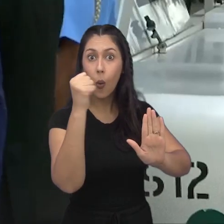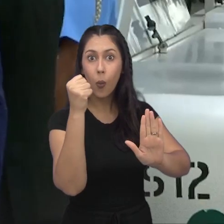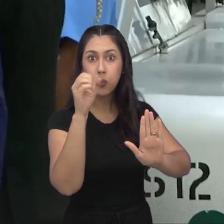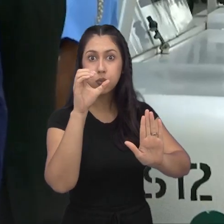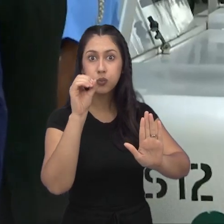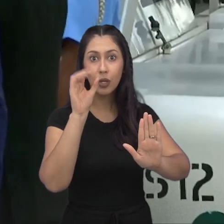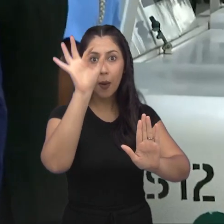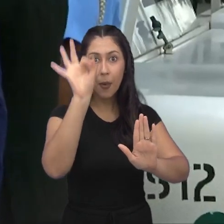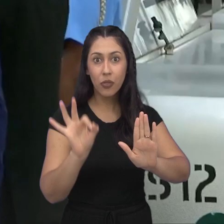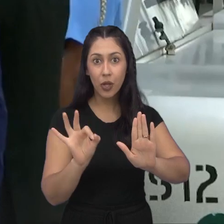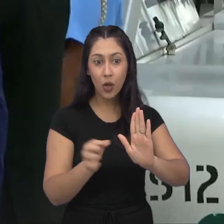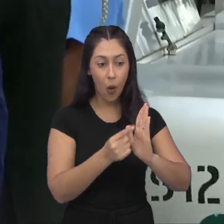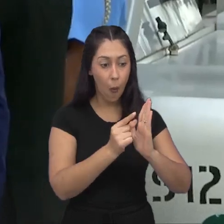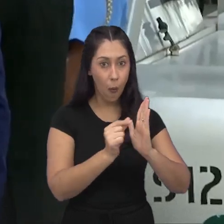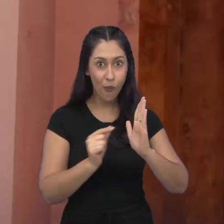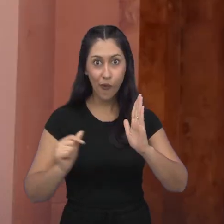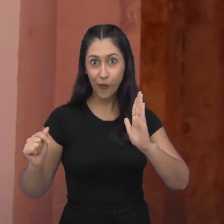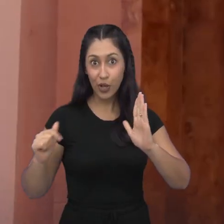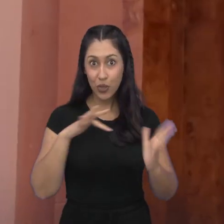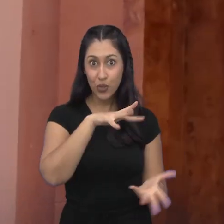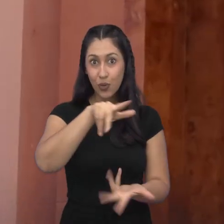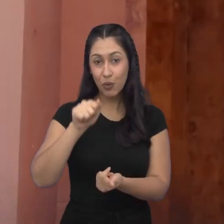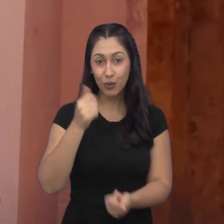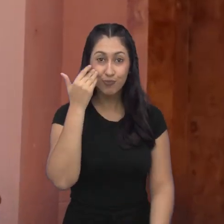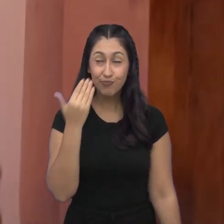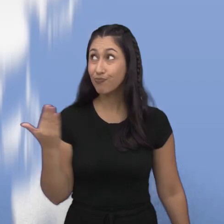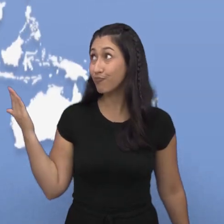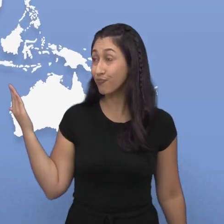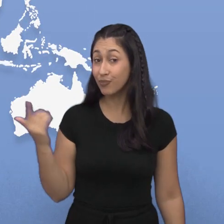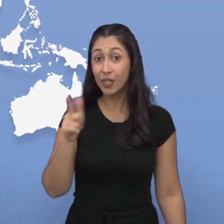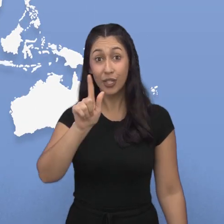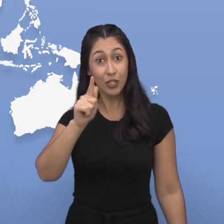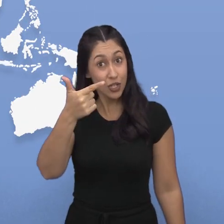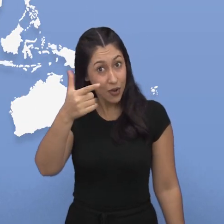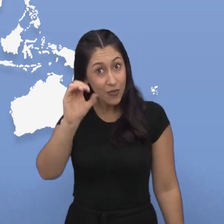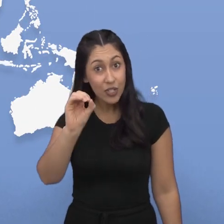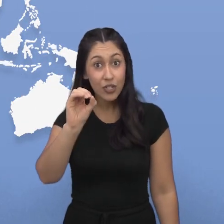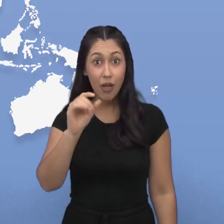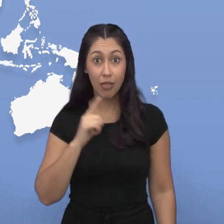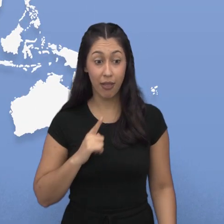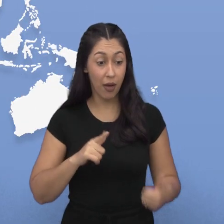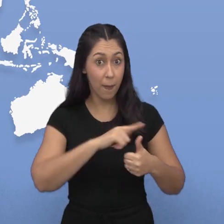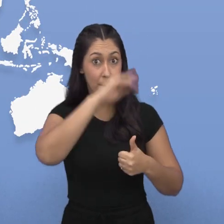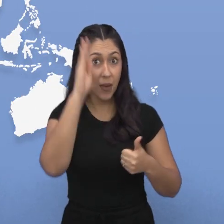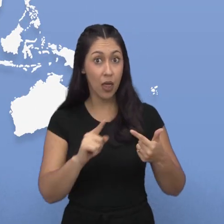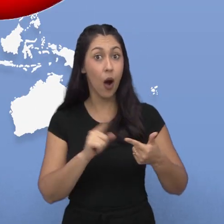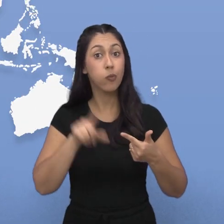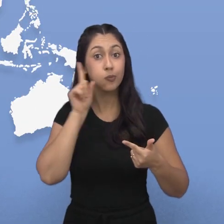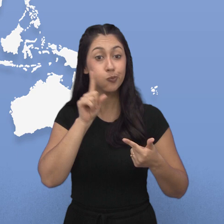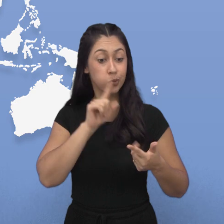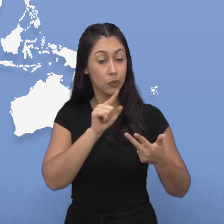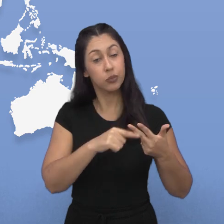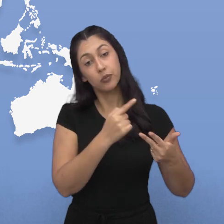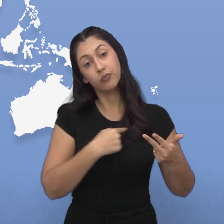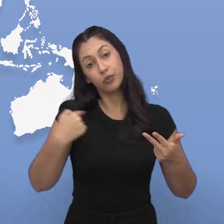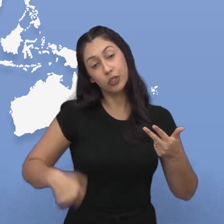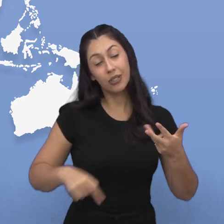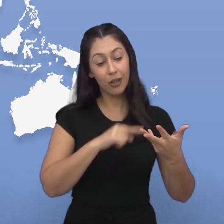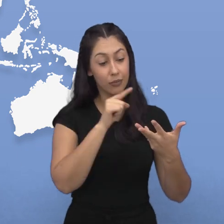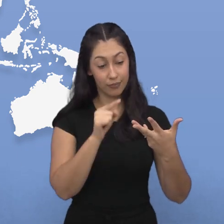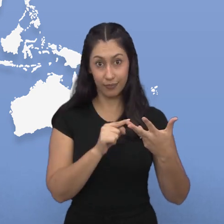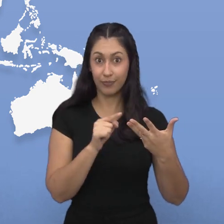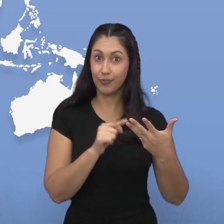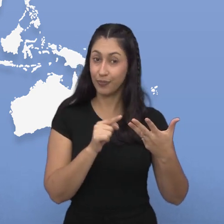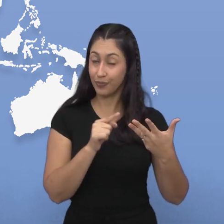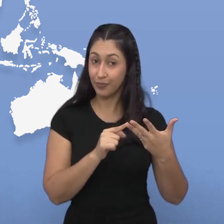do produto interno bruto do planeta. Esse é o G20, bloco que, além de Brasil, Estados Unidos e China, também tem